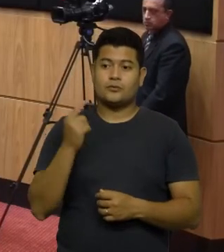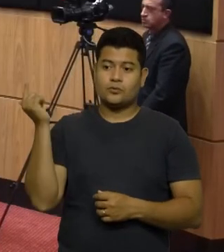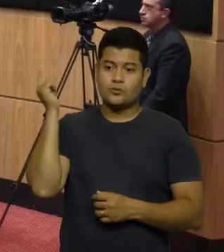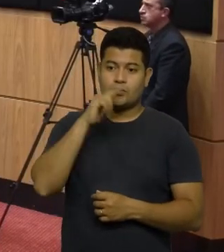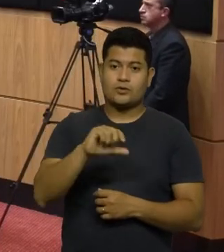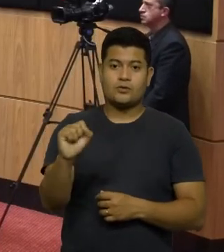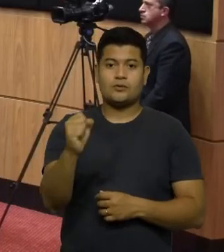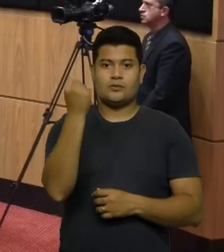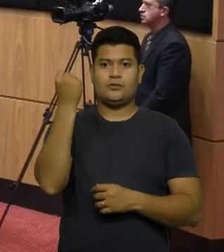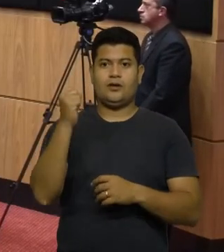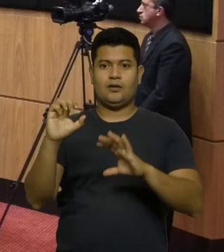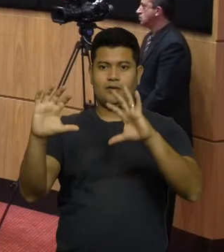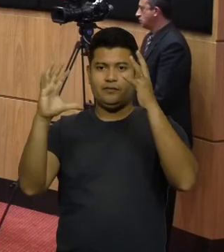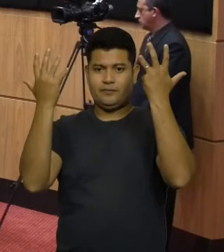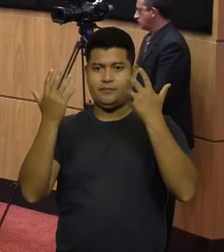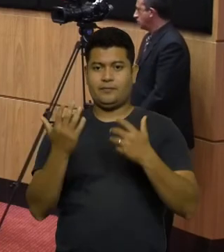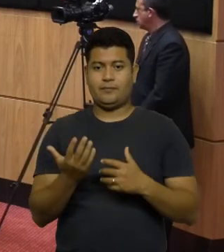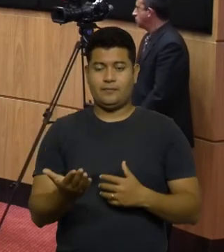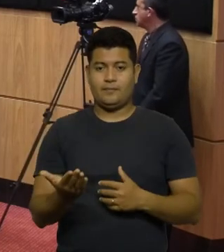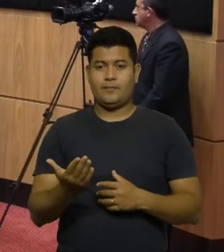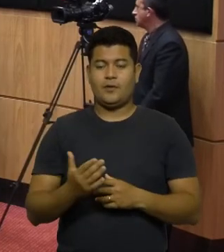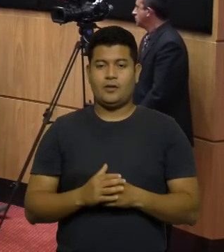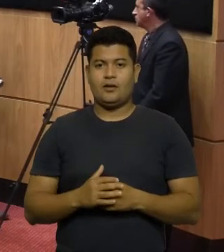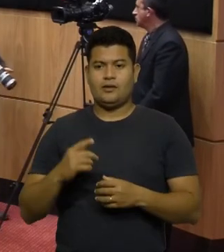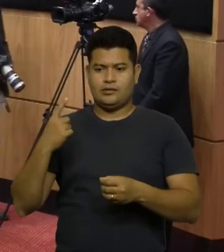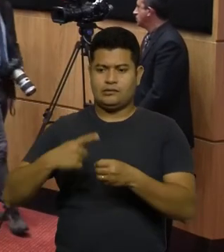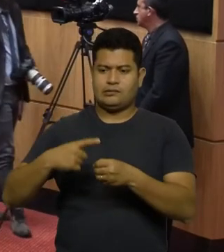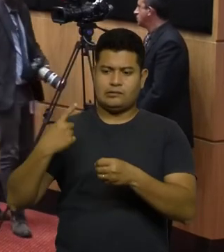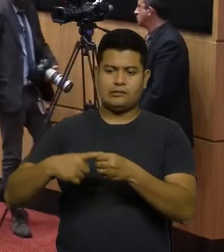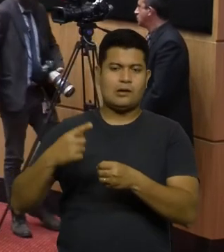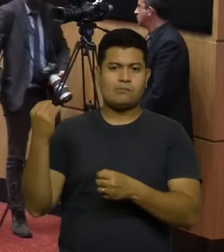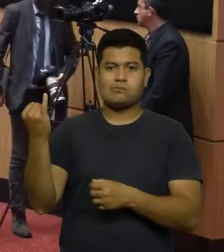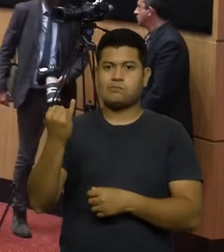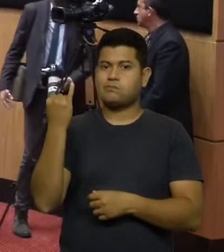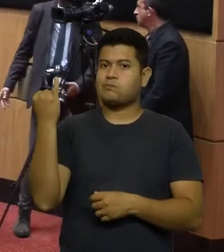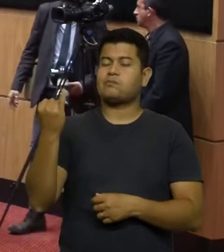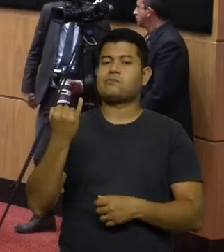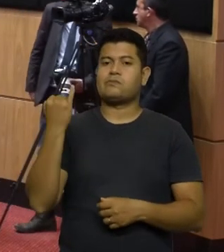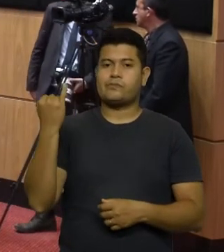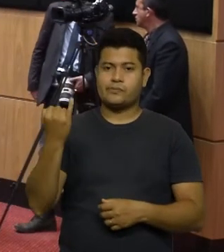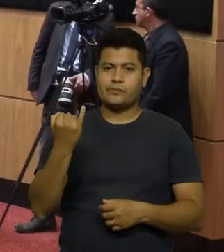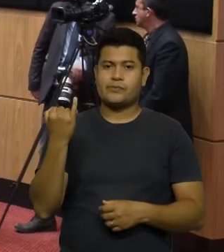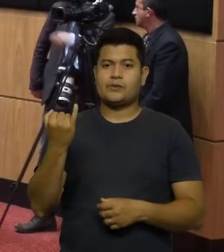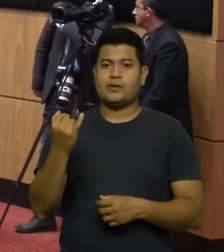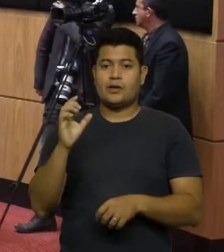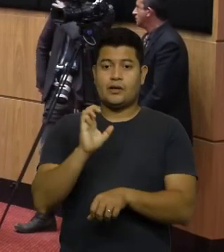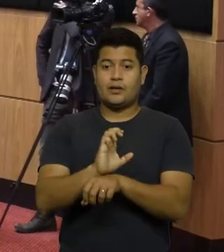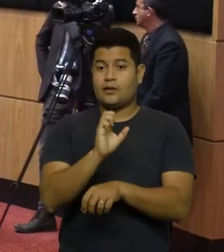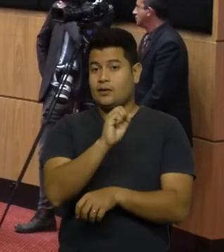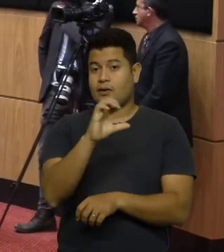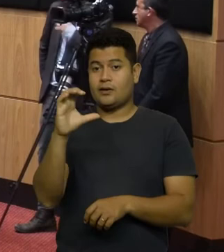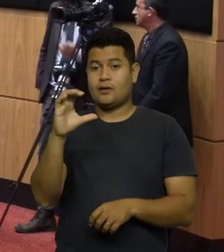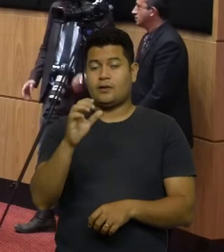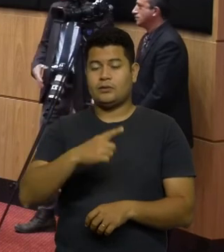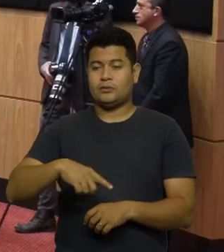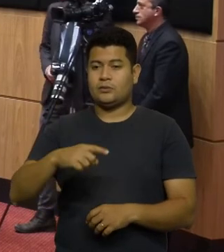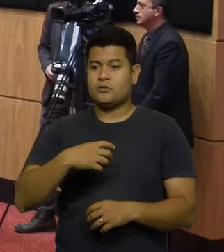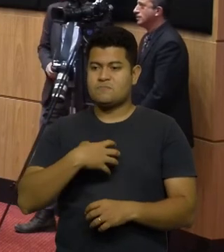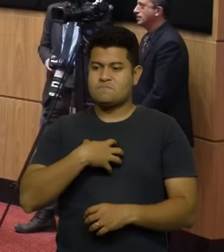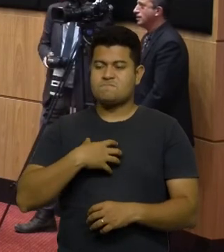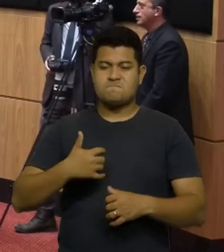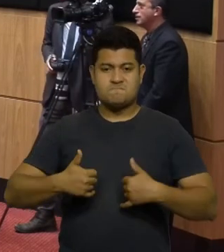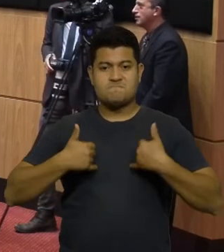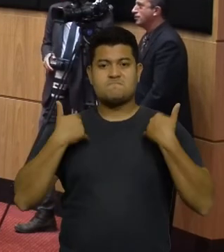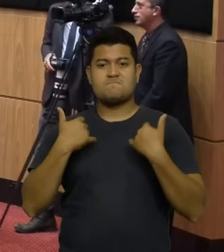prefeito. Município importante, né, de Santa Catarina, e município que nos orgulha também. E